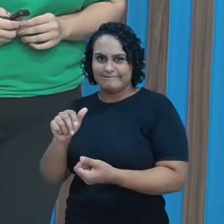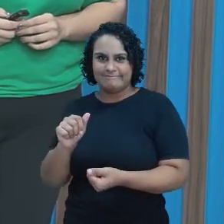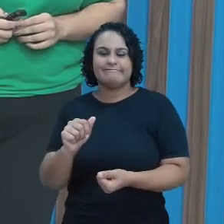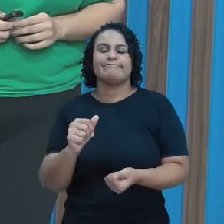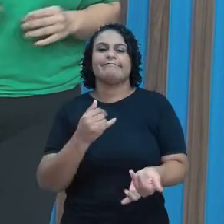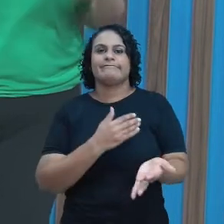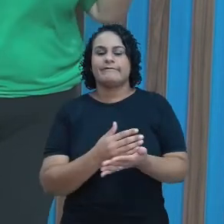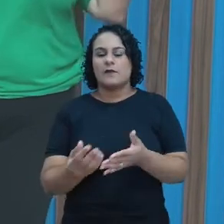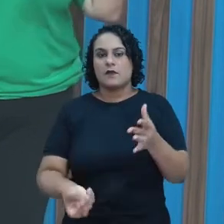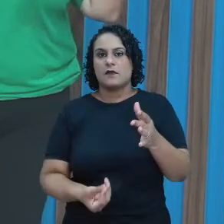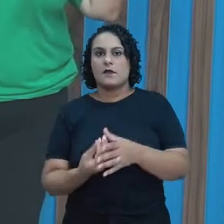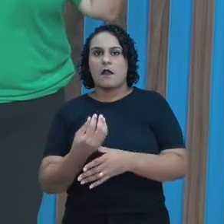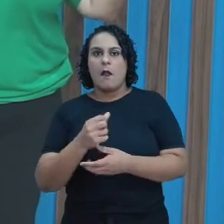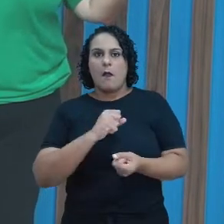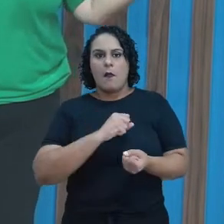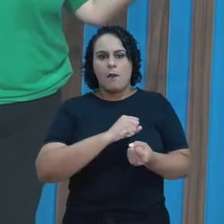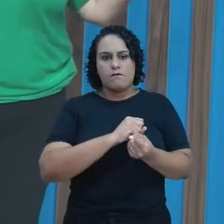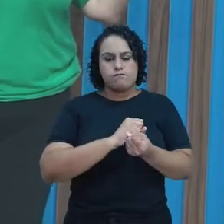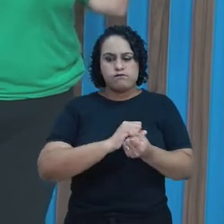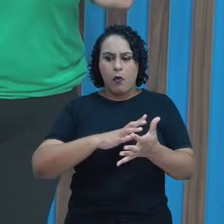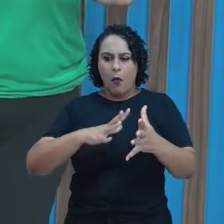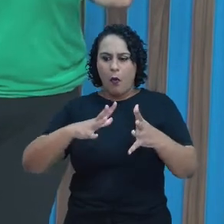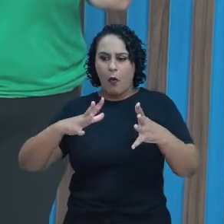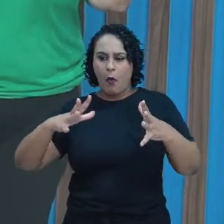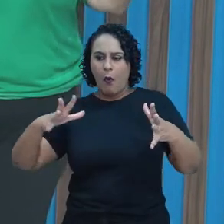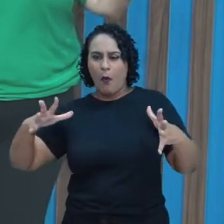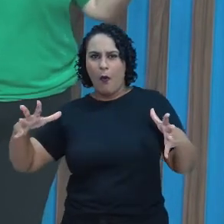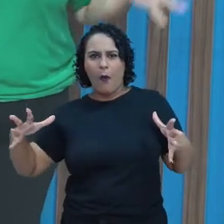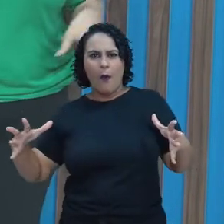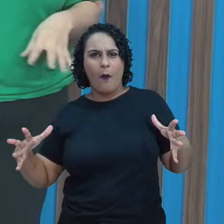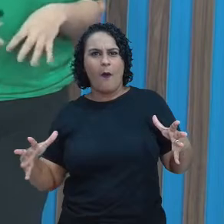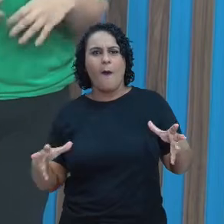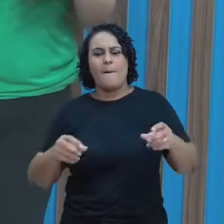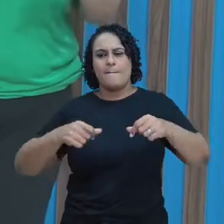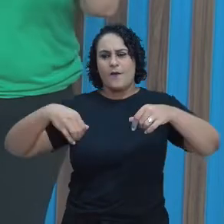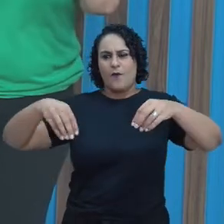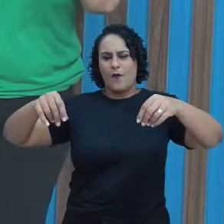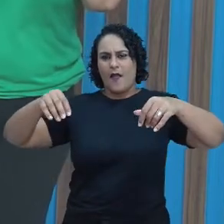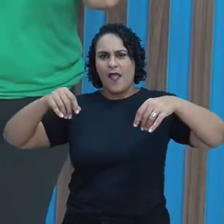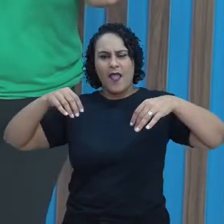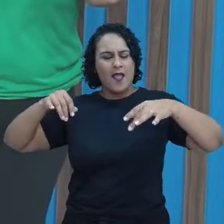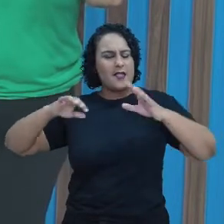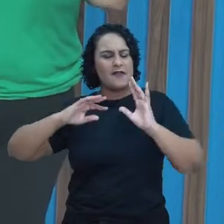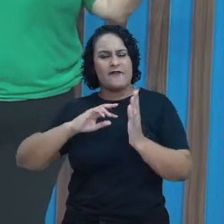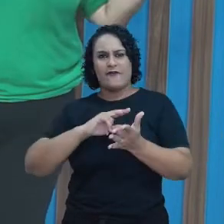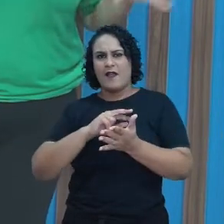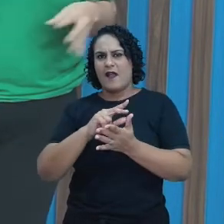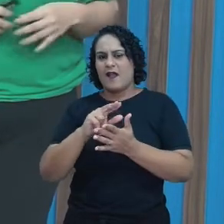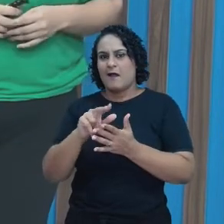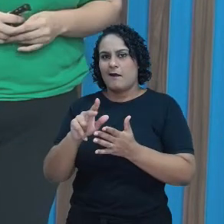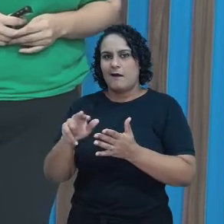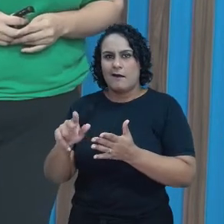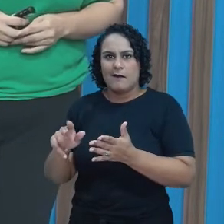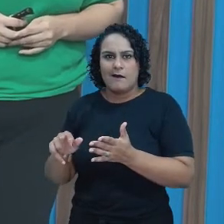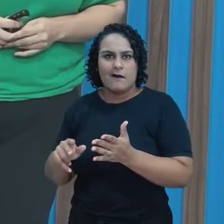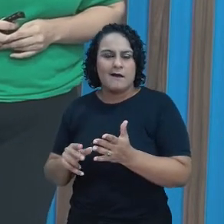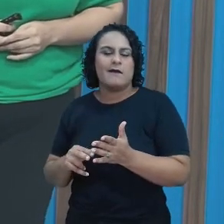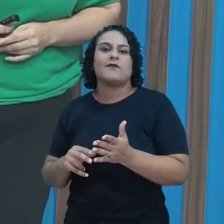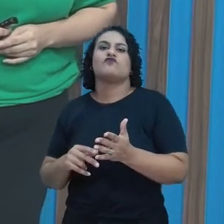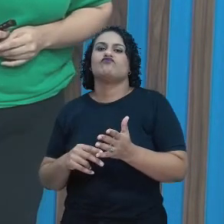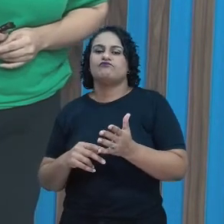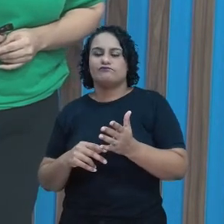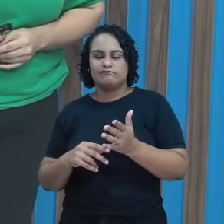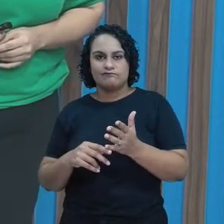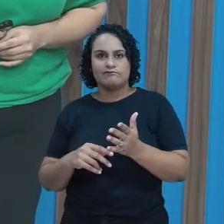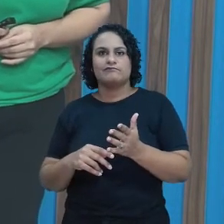essa formação, né? Espalhou material, espalhou poeira, espalhou vários